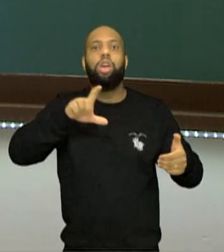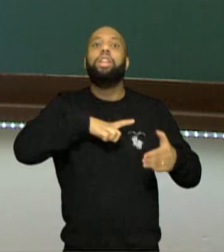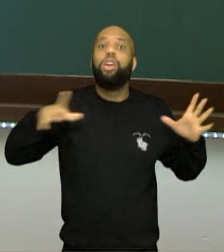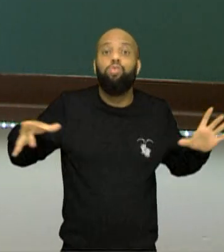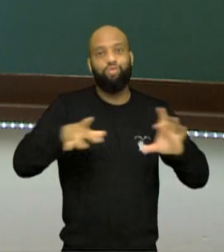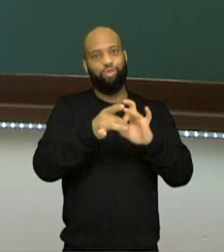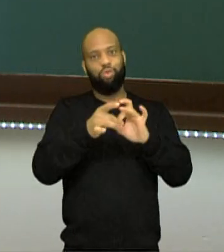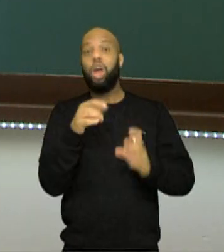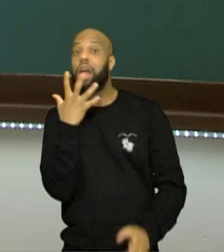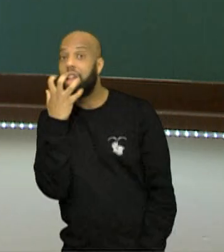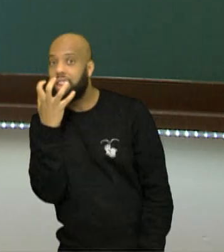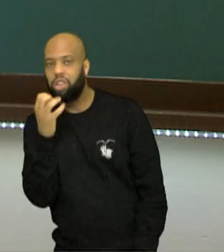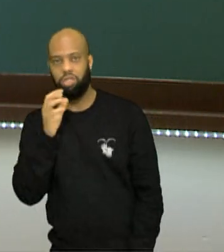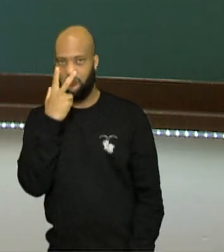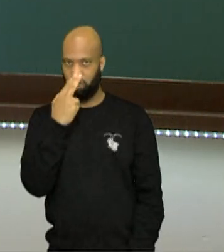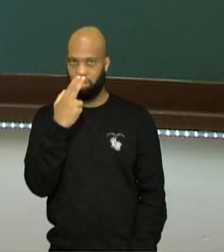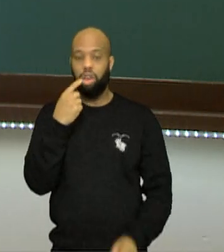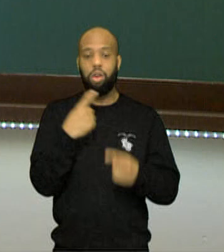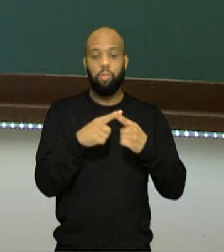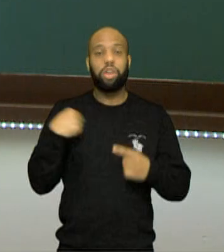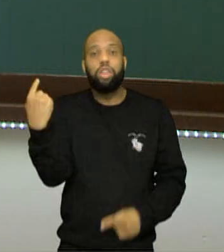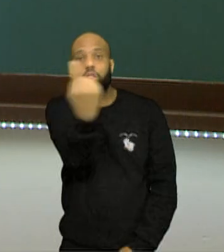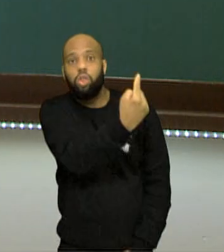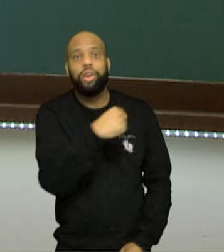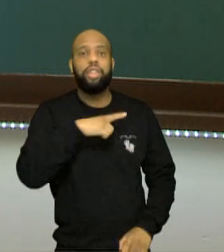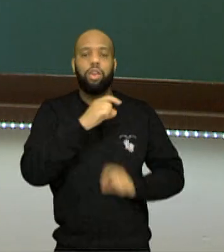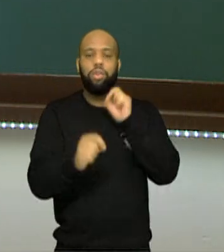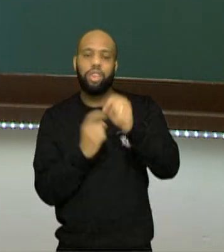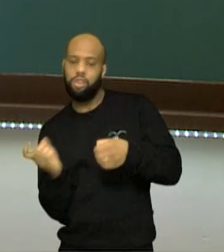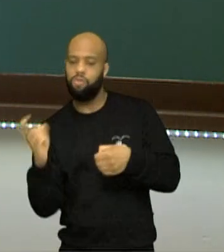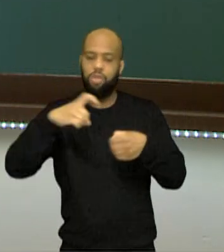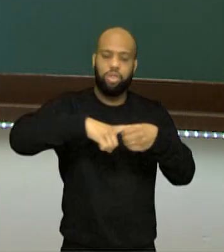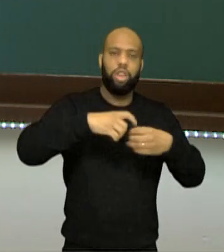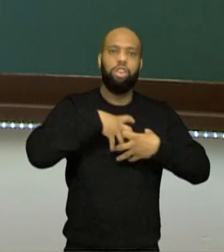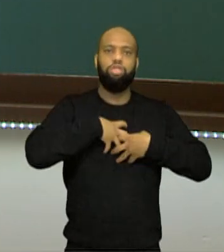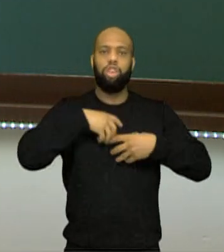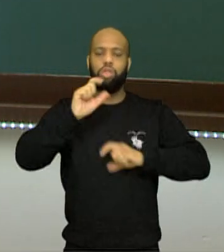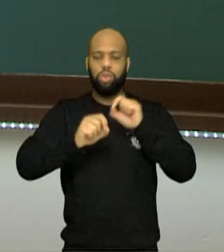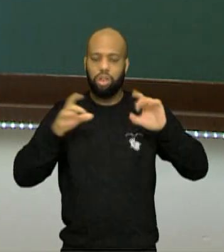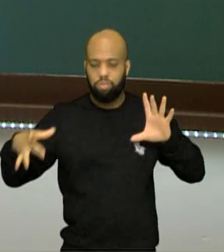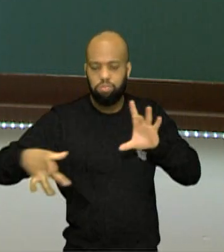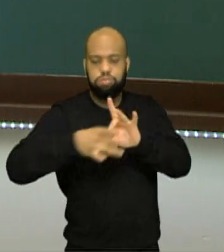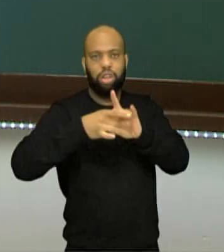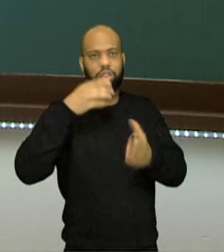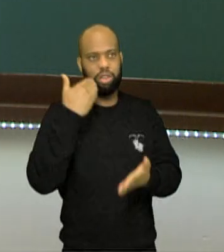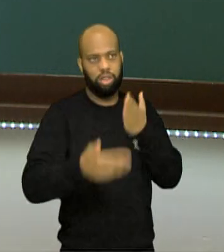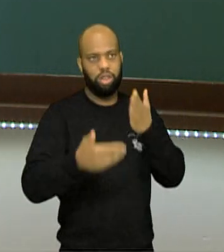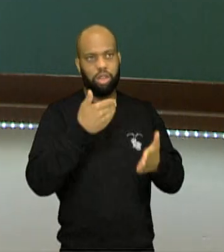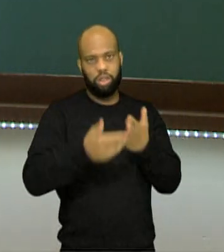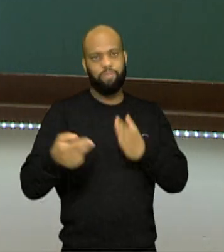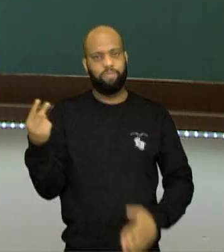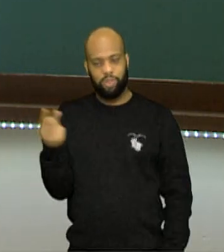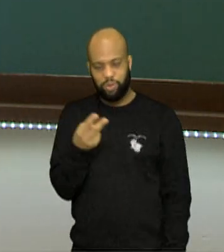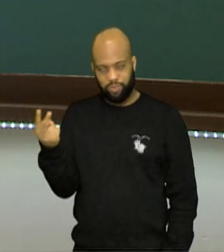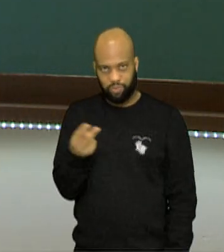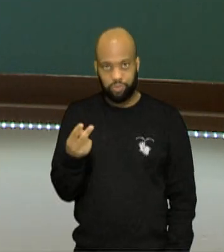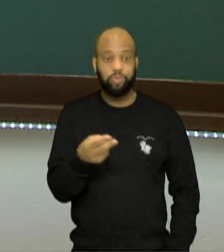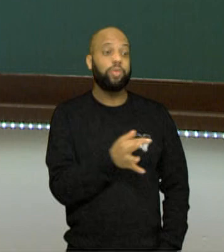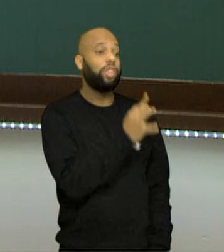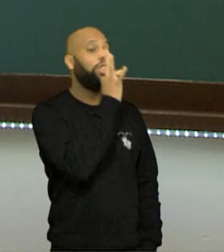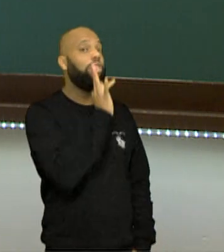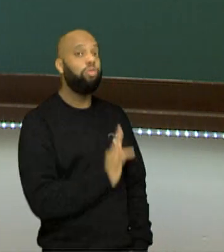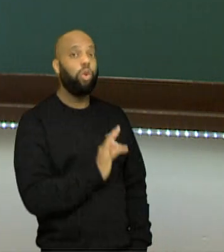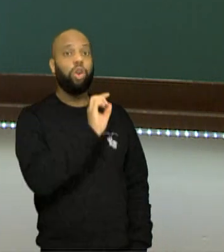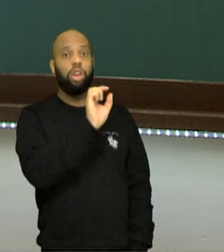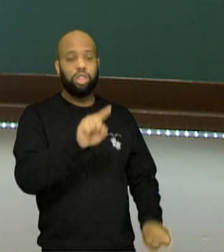duas forças. O que nós precisamos é recuperar o vínculo perdido entre elas.